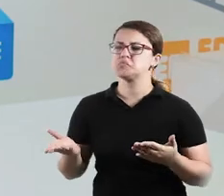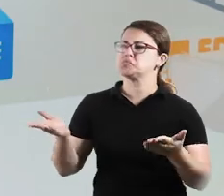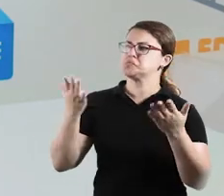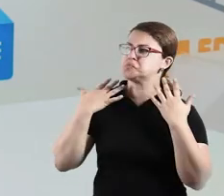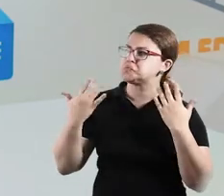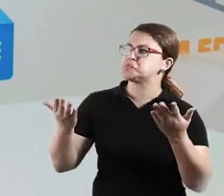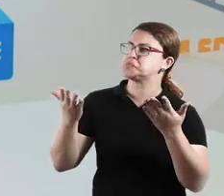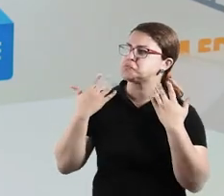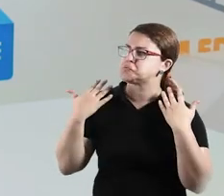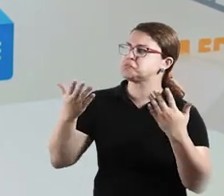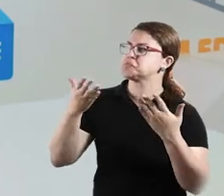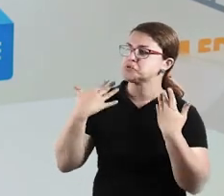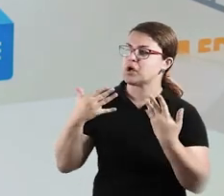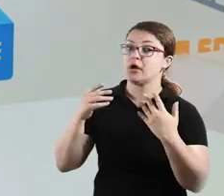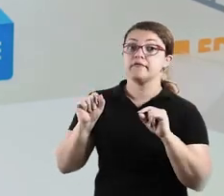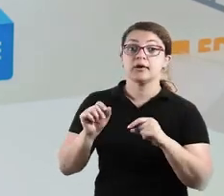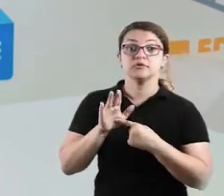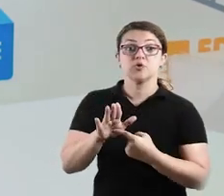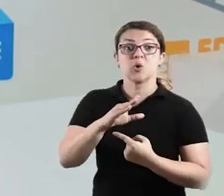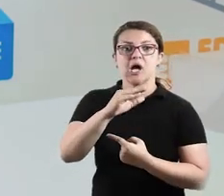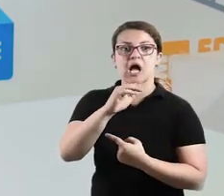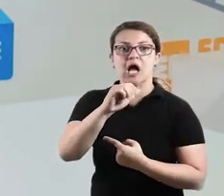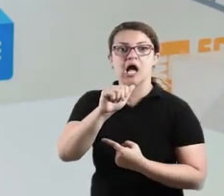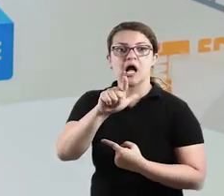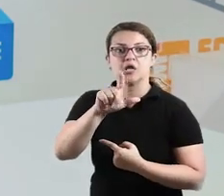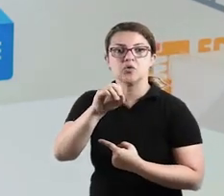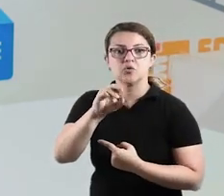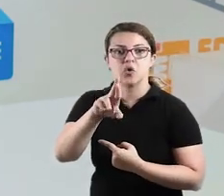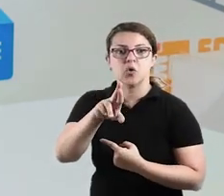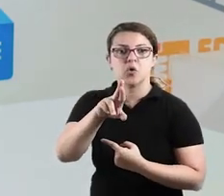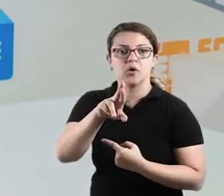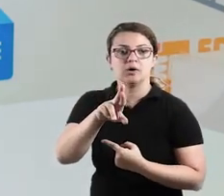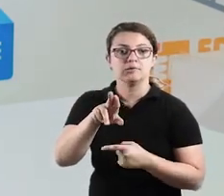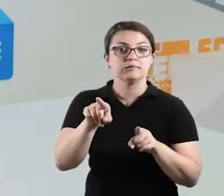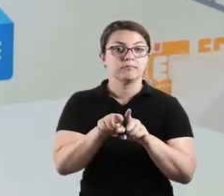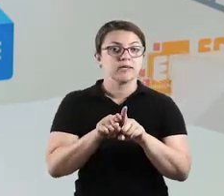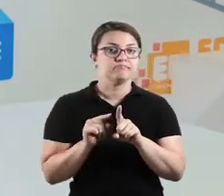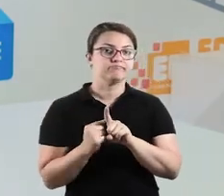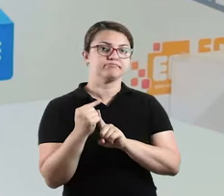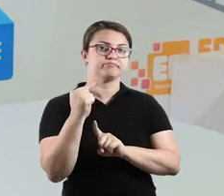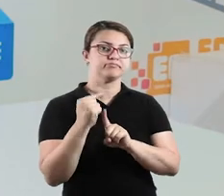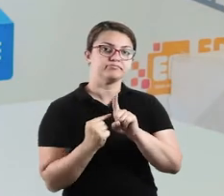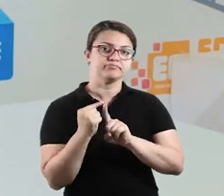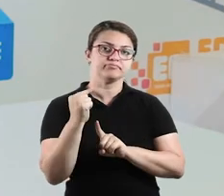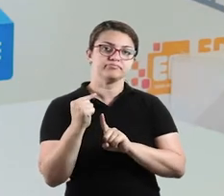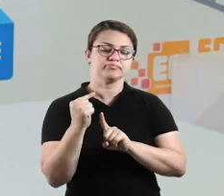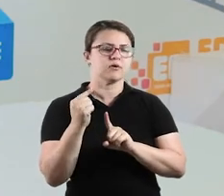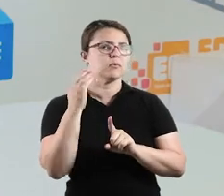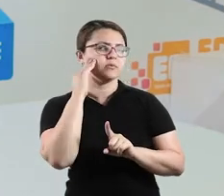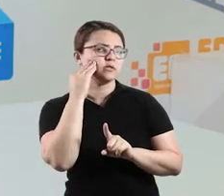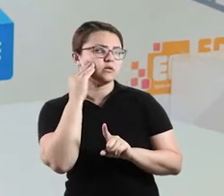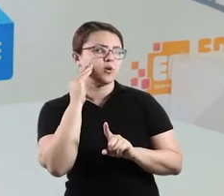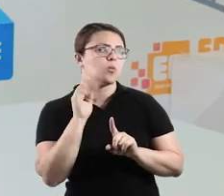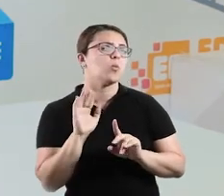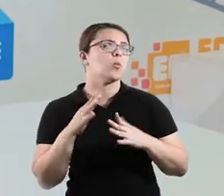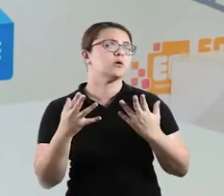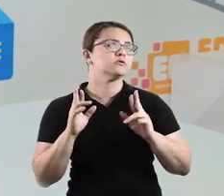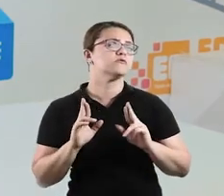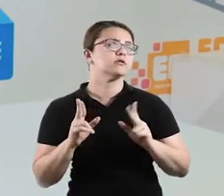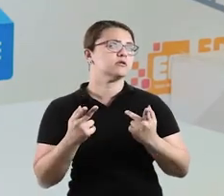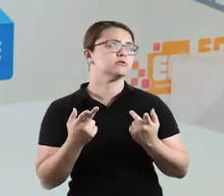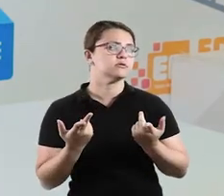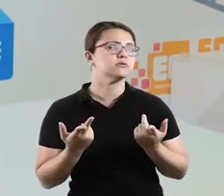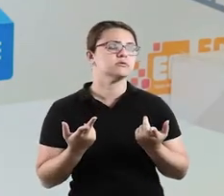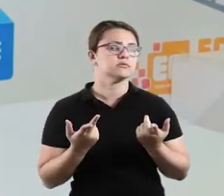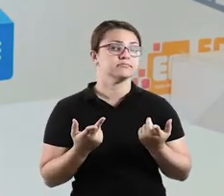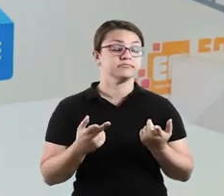quente. Isso é o calor. Mas muitas vezes você confunde o calor e a temperatura. Vamos entender um pouquinho qual